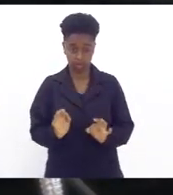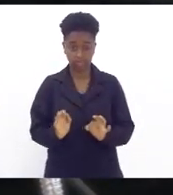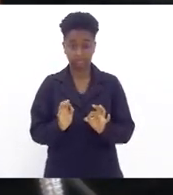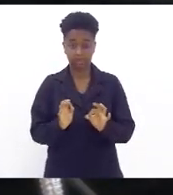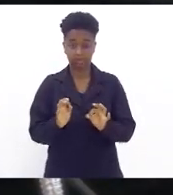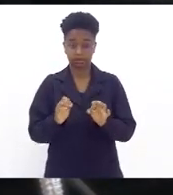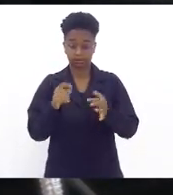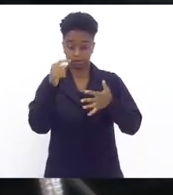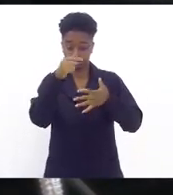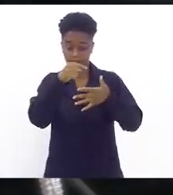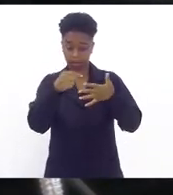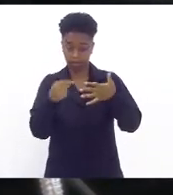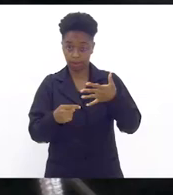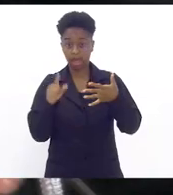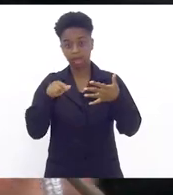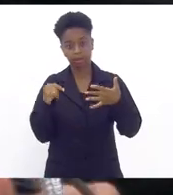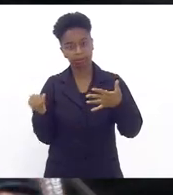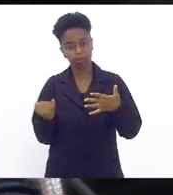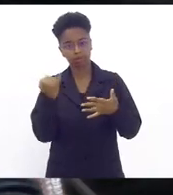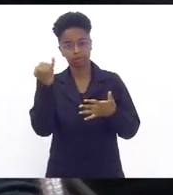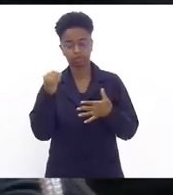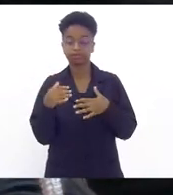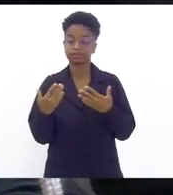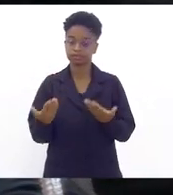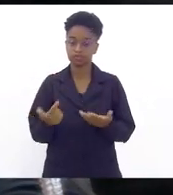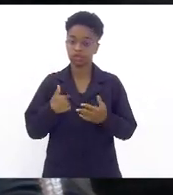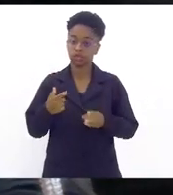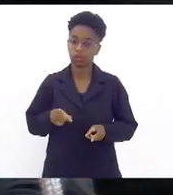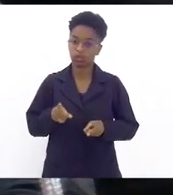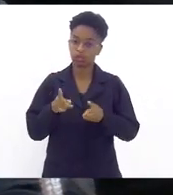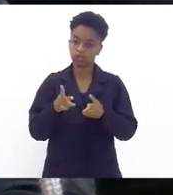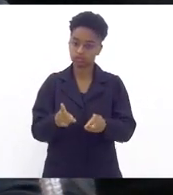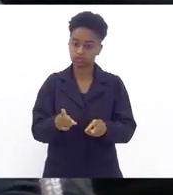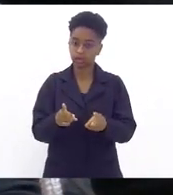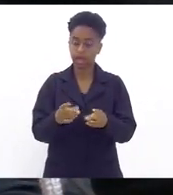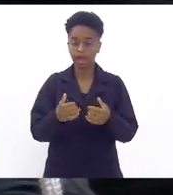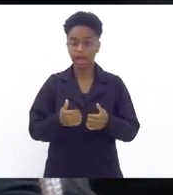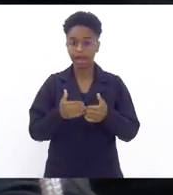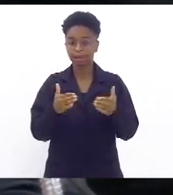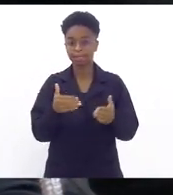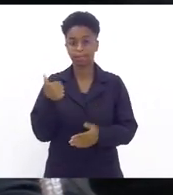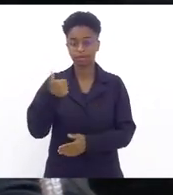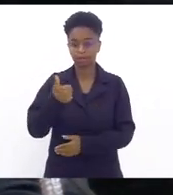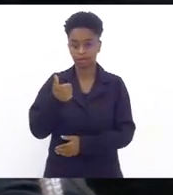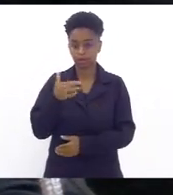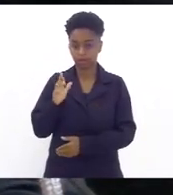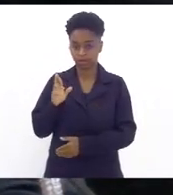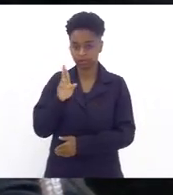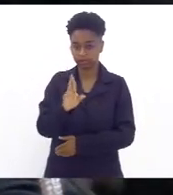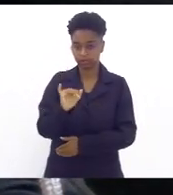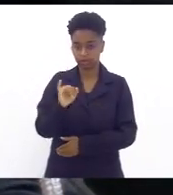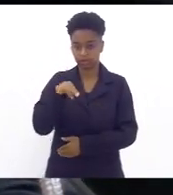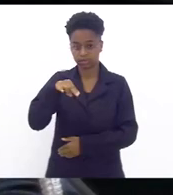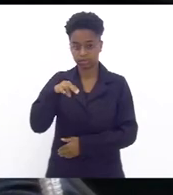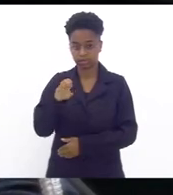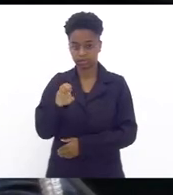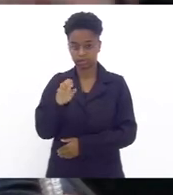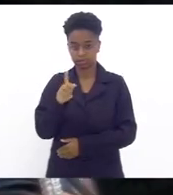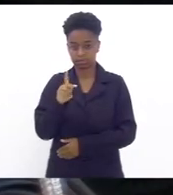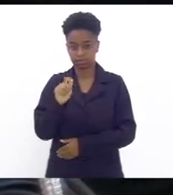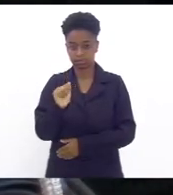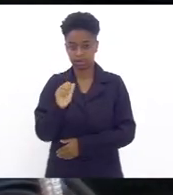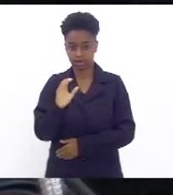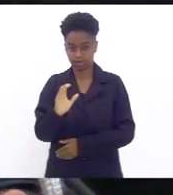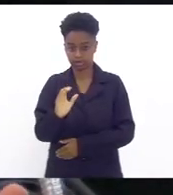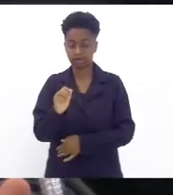são demandas muito importantes então eu vou proceder abrindo primeiro para o representante do inepac para ele fazer